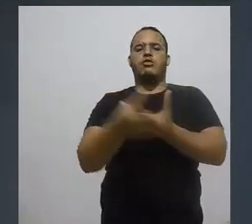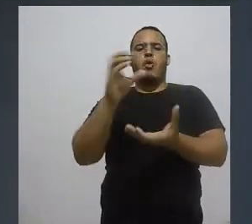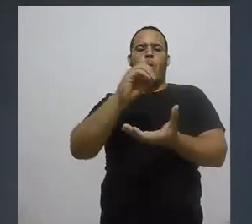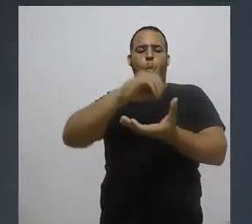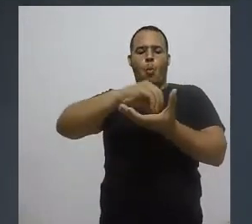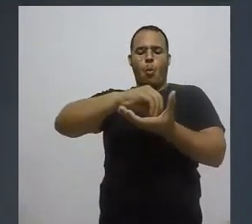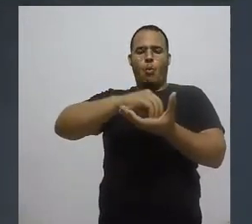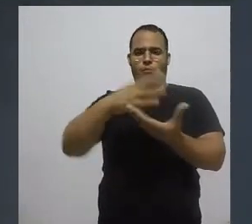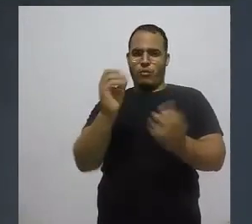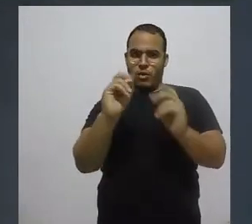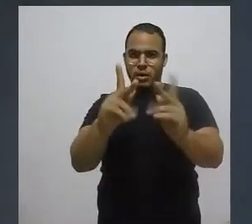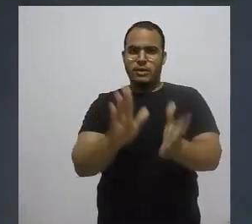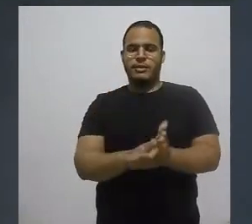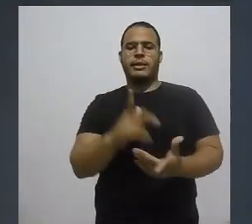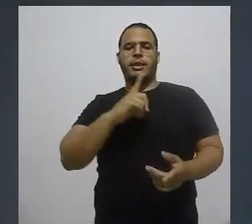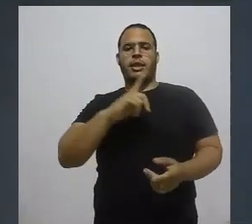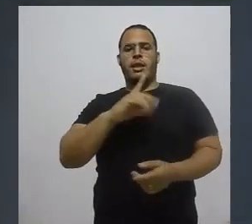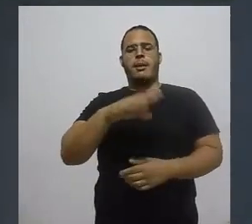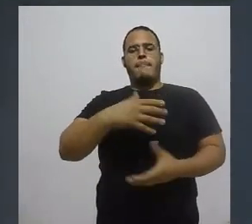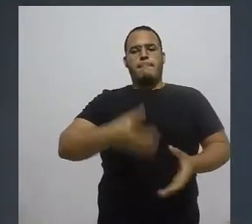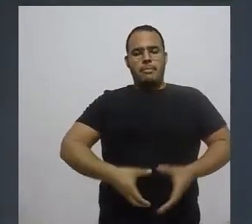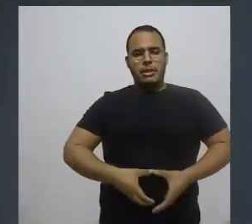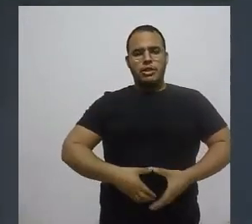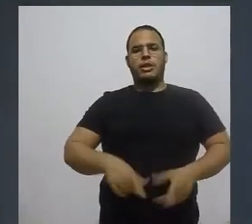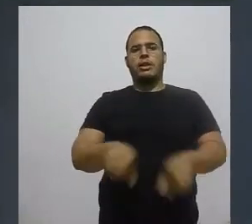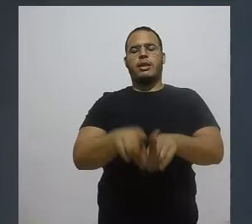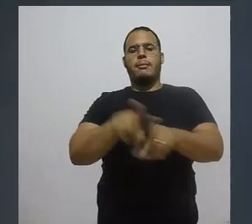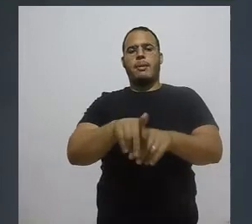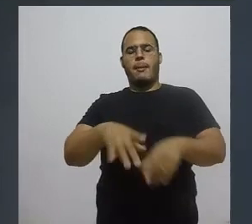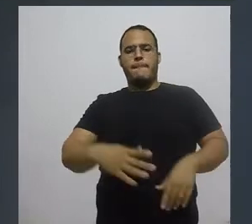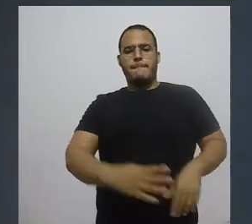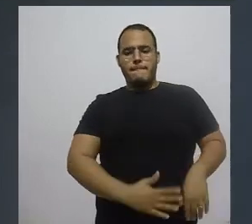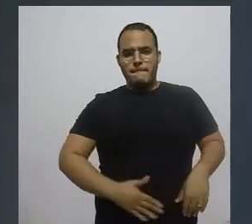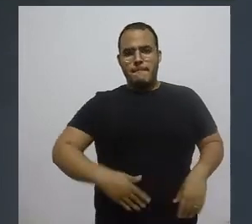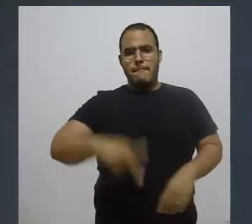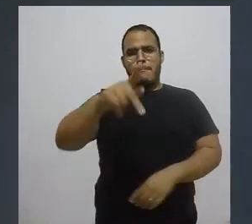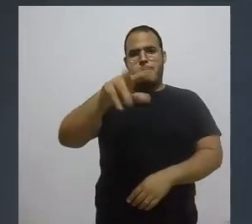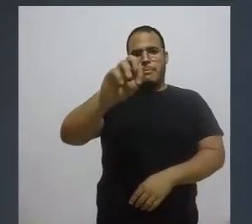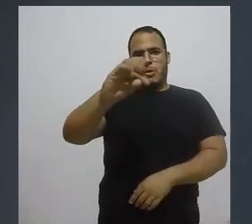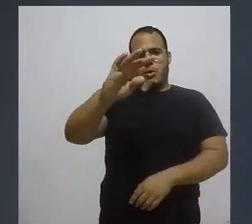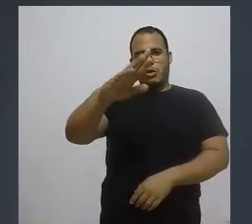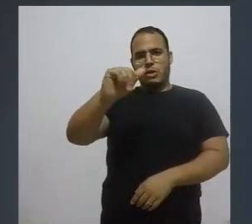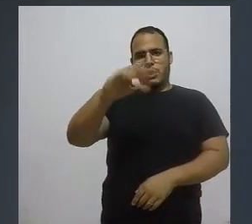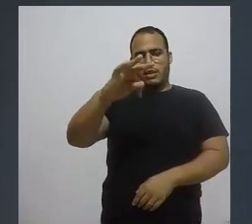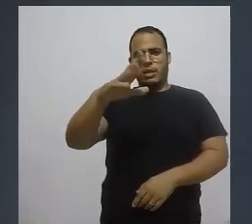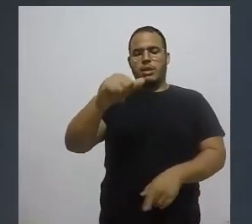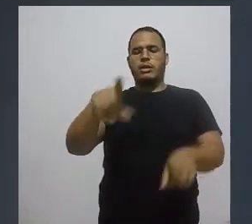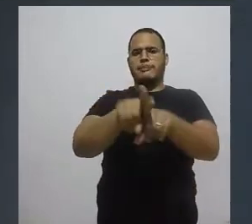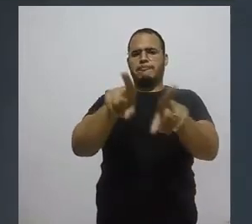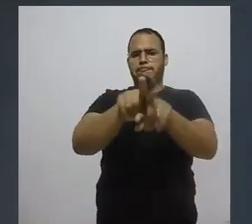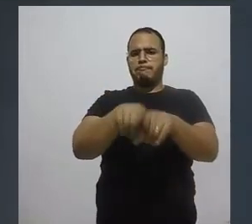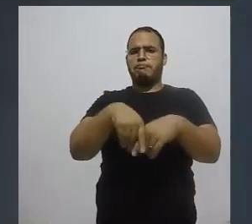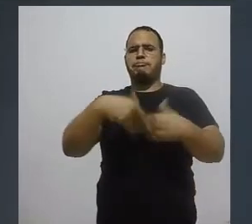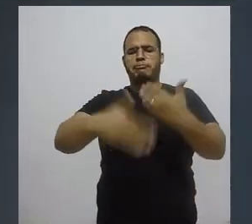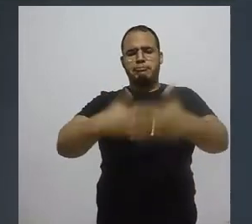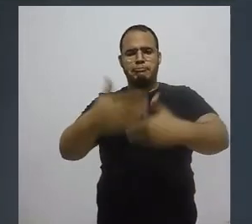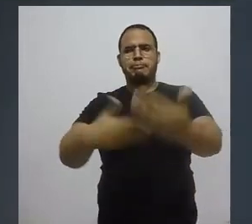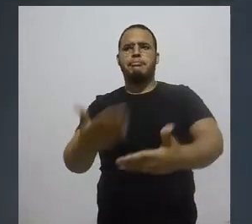ter a uretra, a bexiga, a vesícula seminal, próstata, canal deferente, epidídimo e testículos,